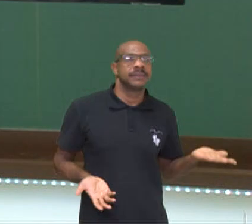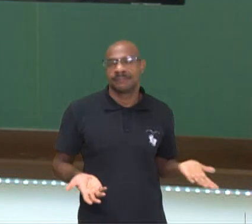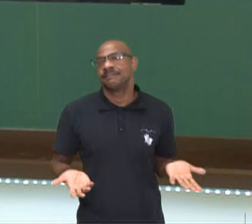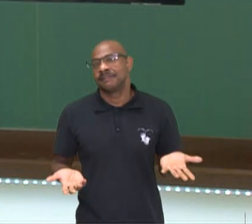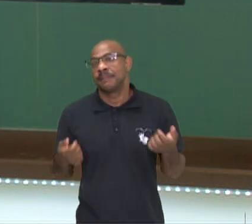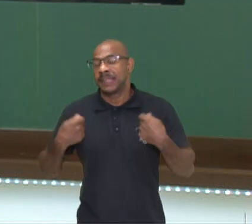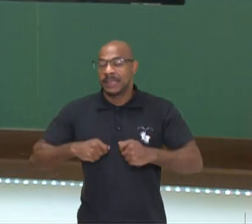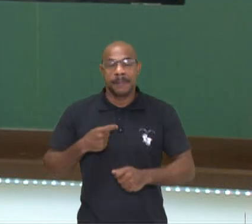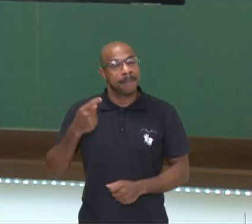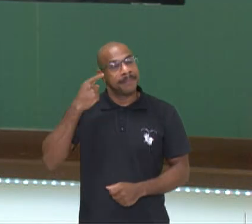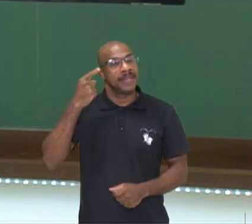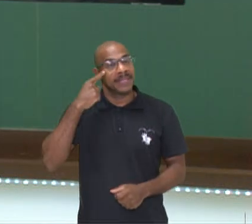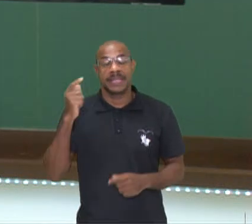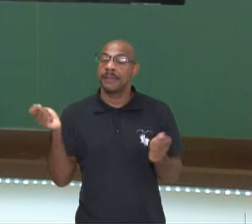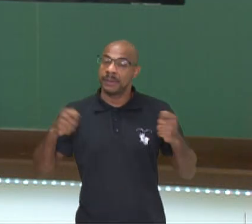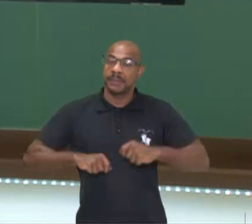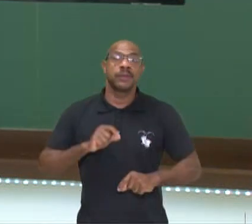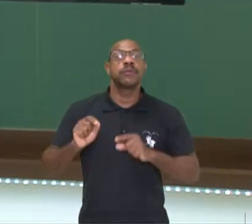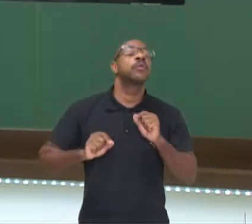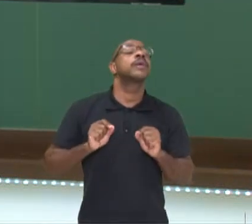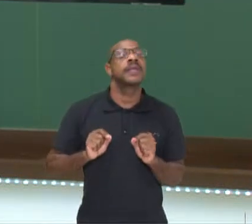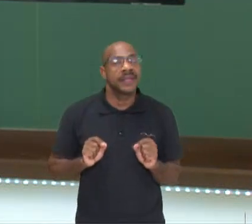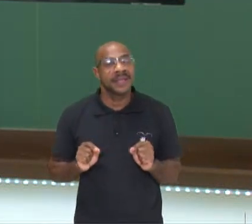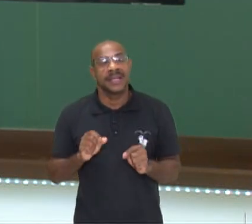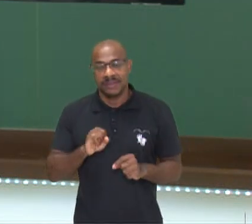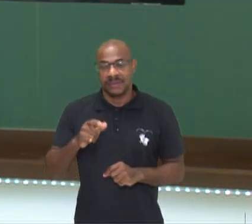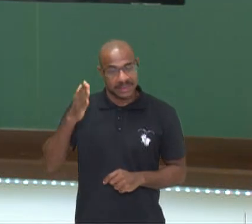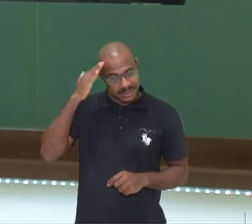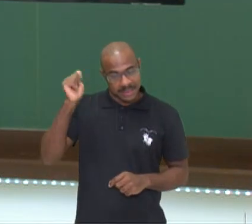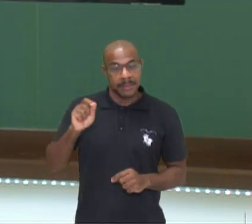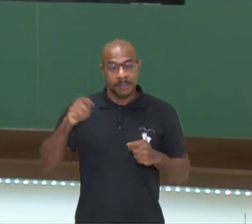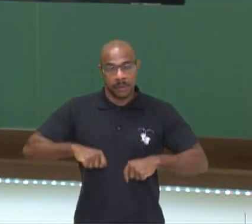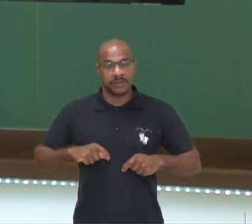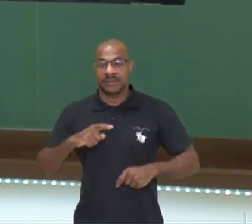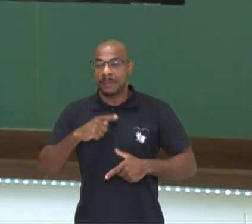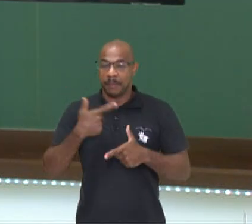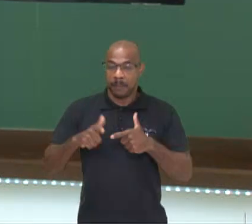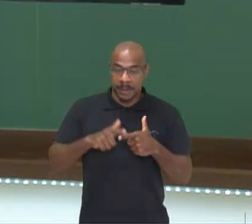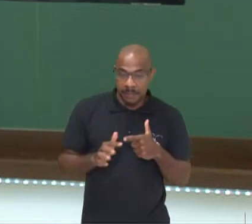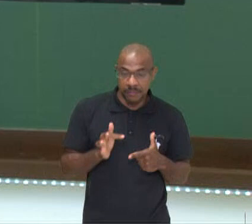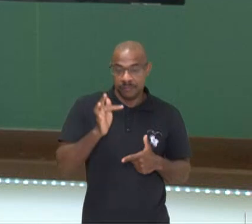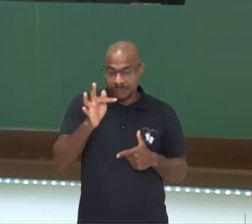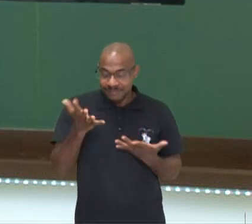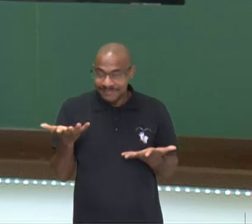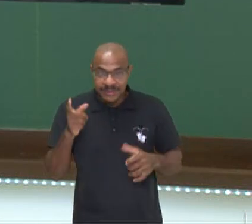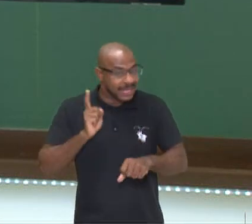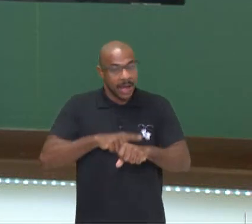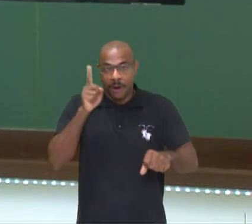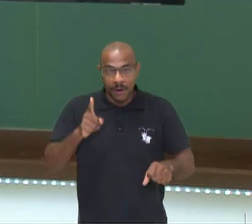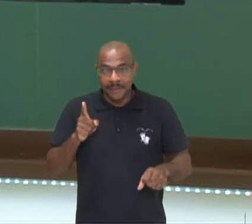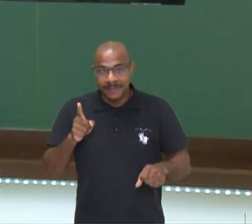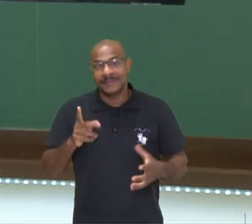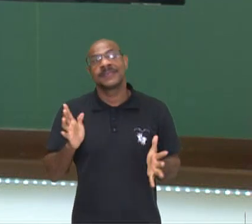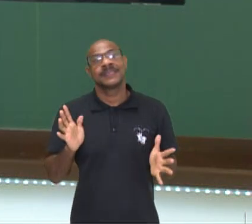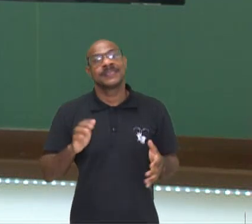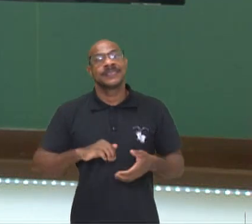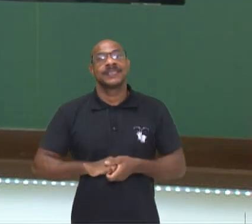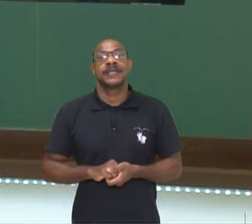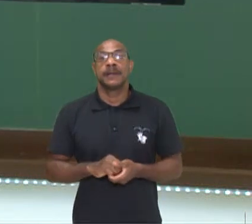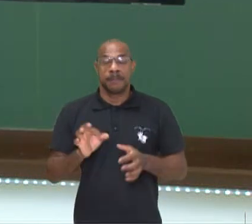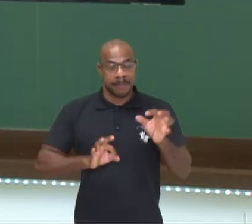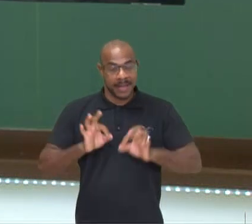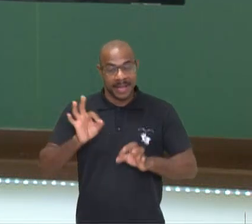então você tem que pensar nessa possibilidade também se você sabe que pode ter algum problema pode dar uma coisa equivocada o